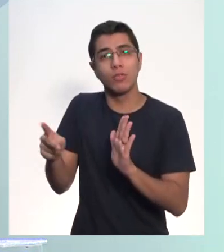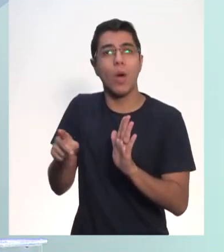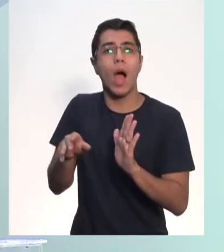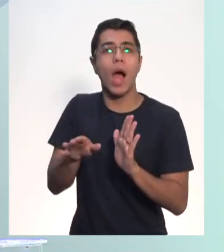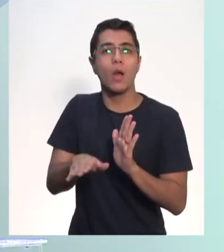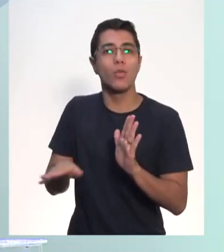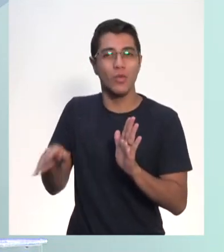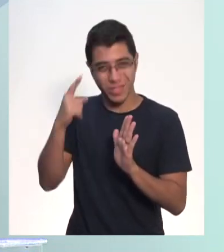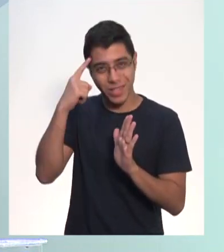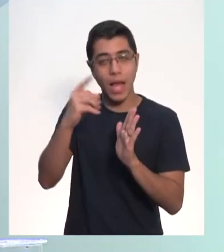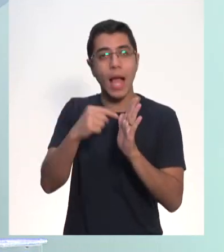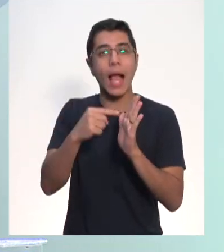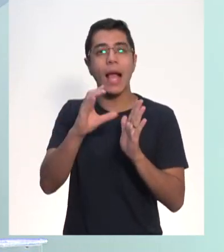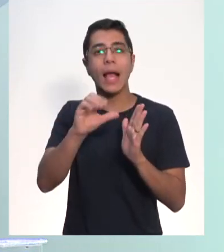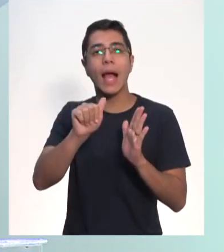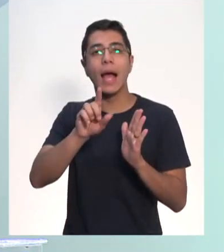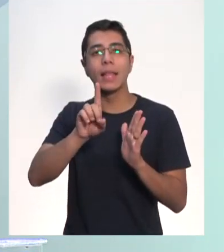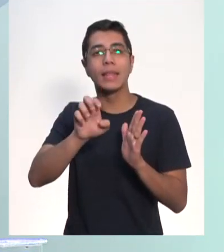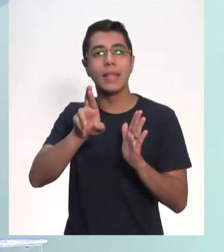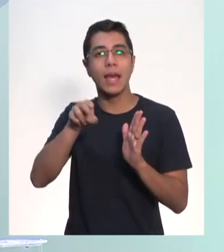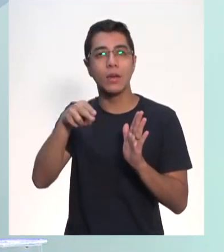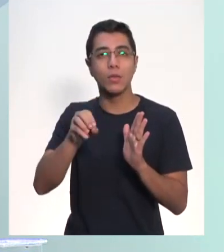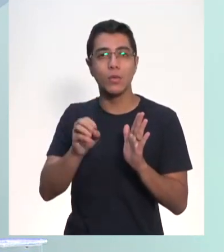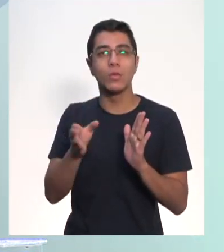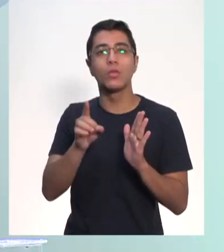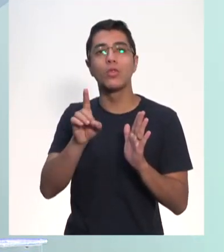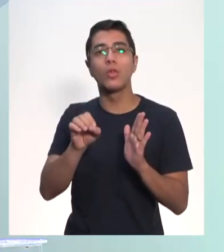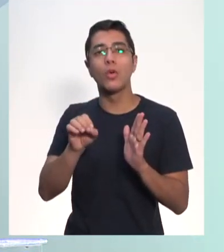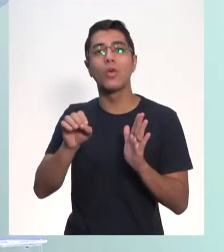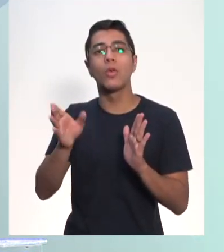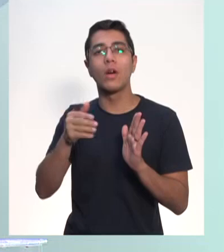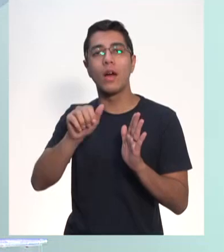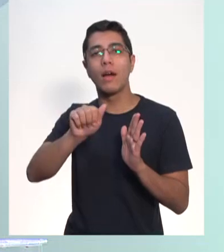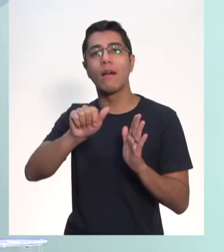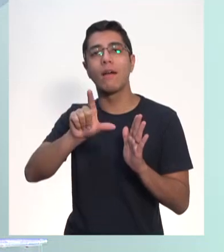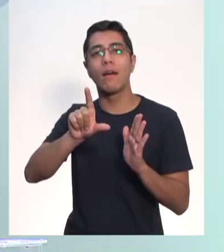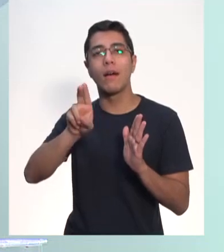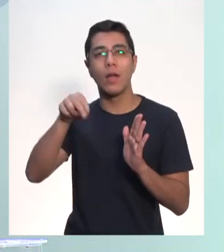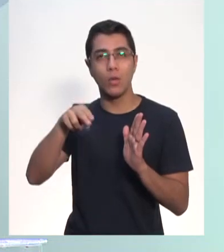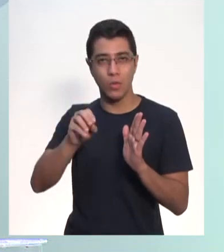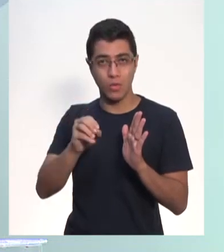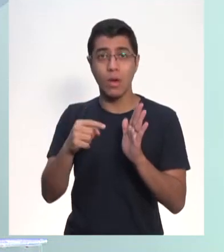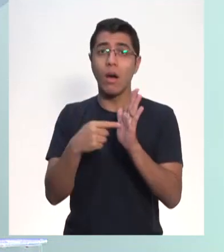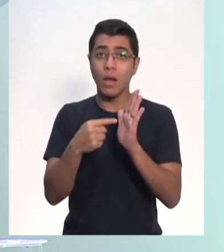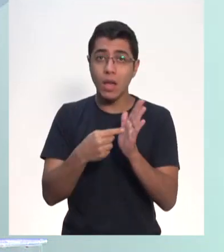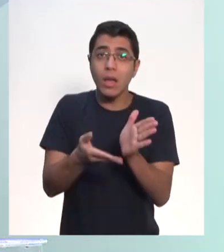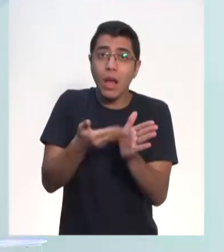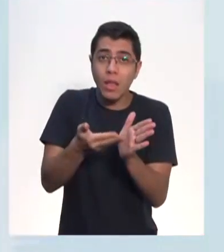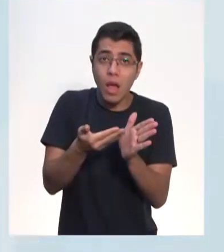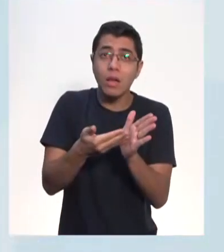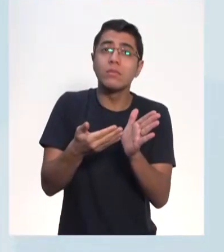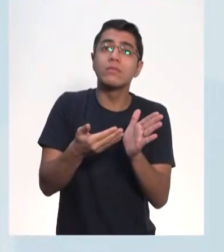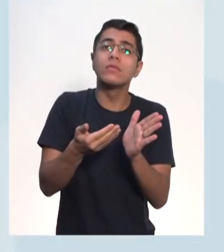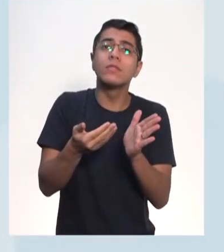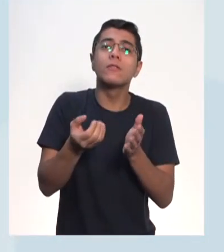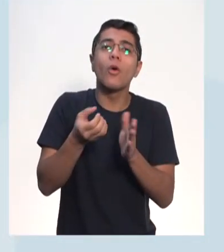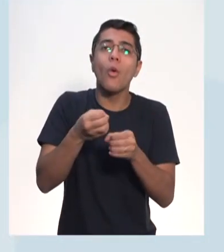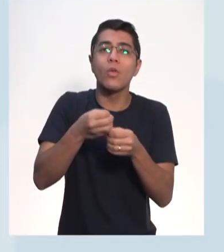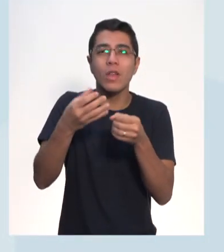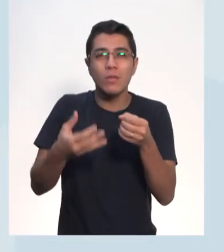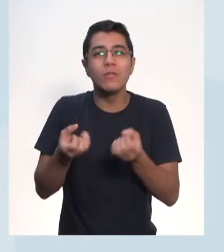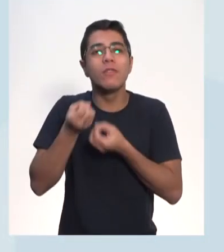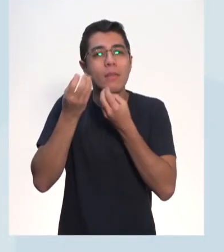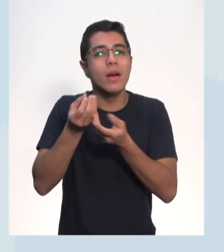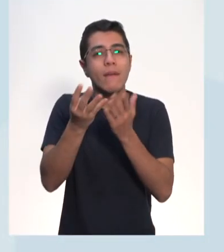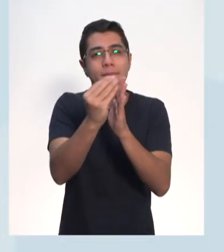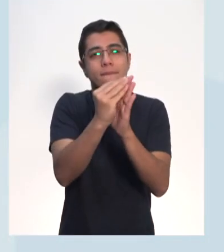que fortalece bastante o trabalho. E aí, ao utilizar o caderno do aluno, obviamente, é super importante fazer as adequações, porque,